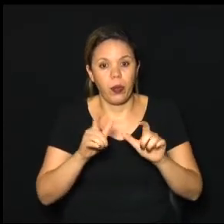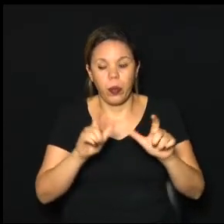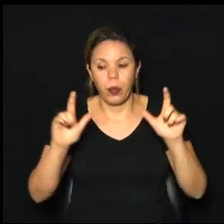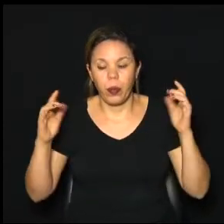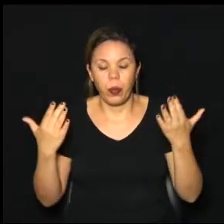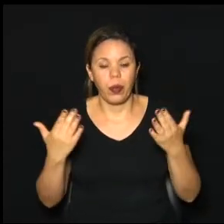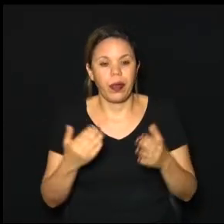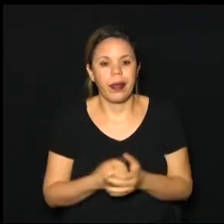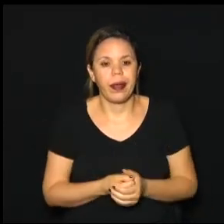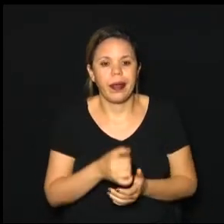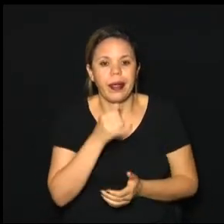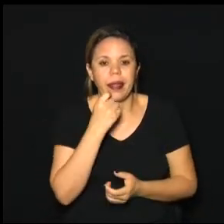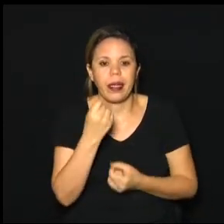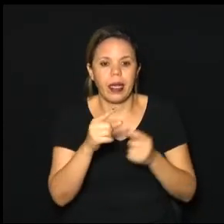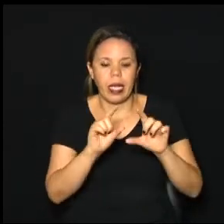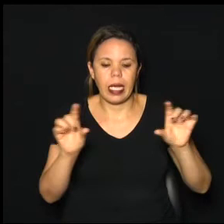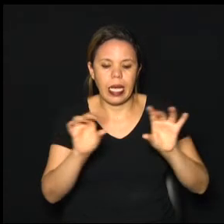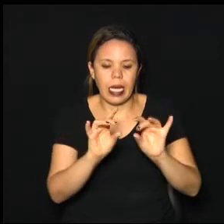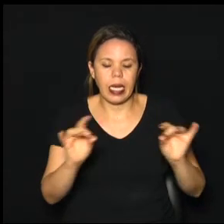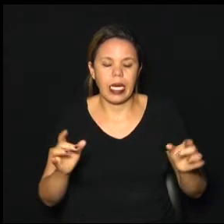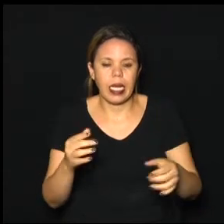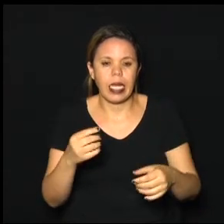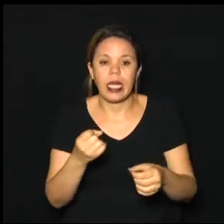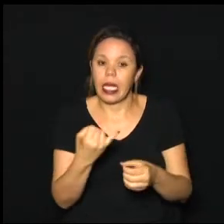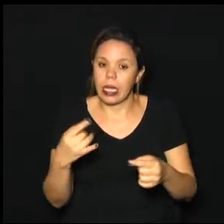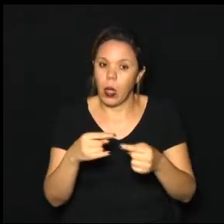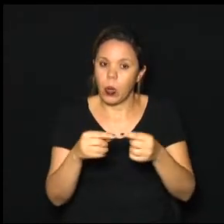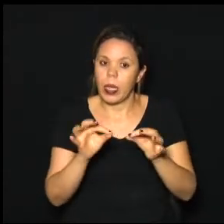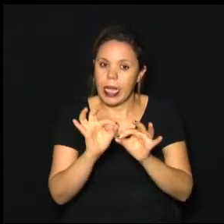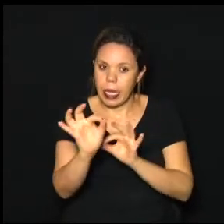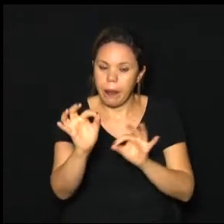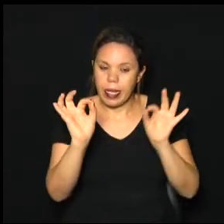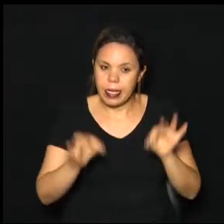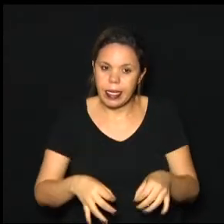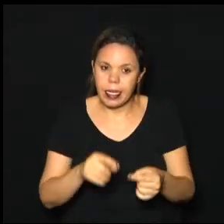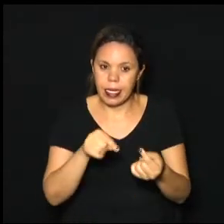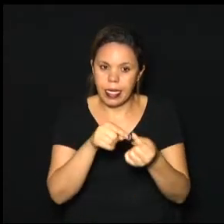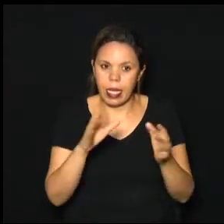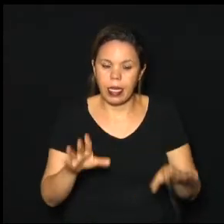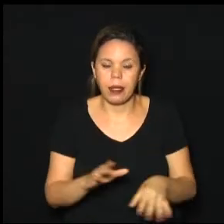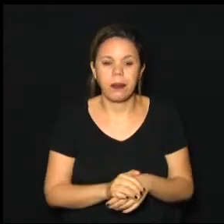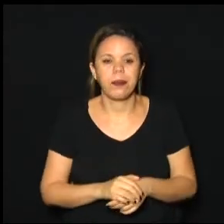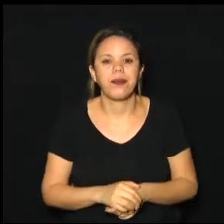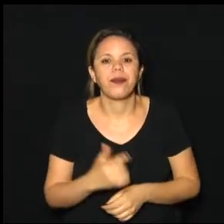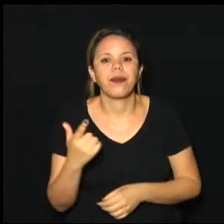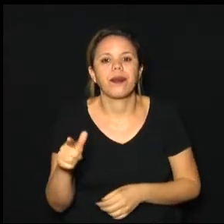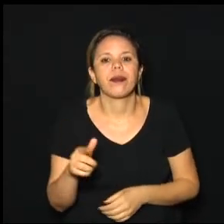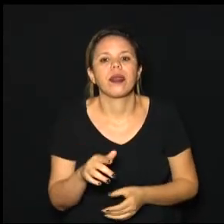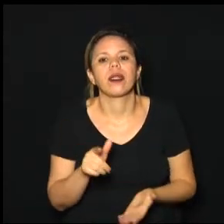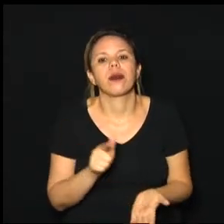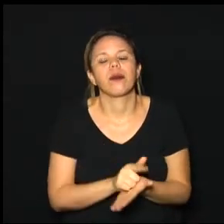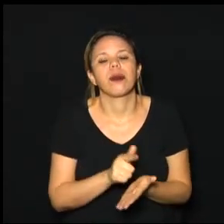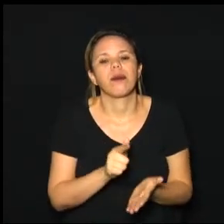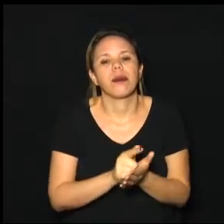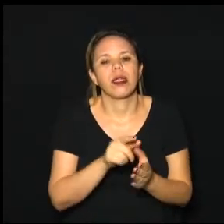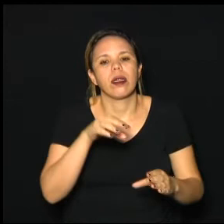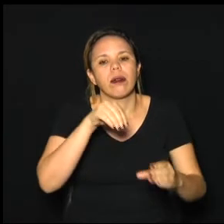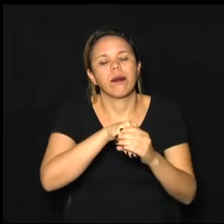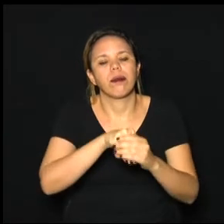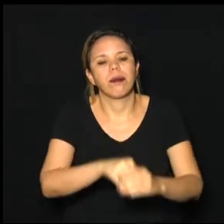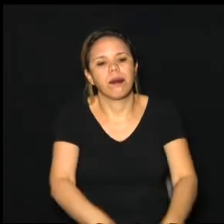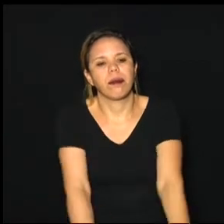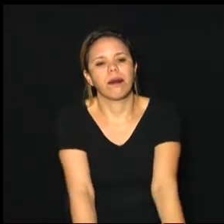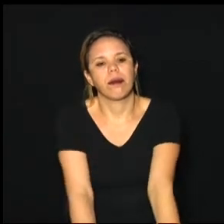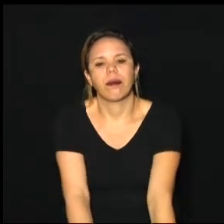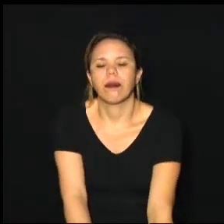no que diz respeito aos adesivos. Existe uma outra vedação também com relação ao adesivo, que é o chamado envelopamento.